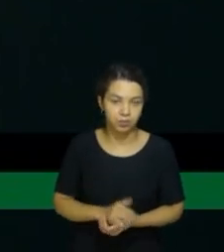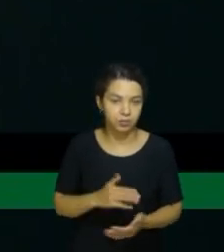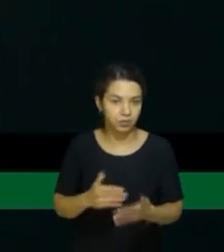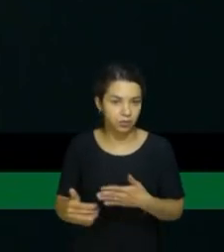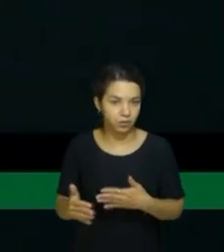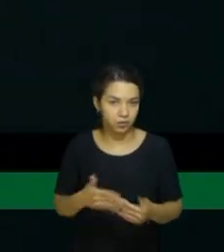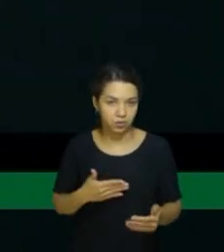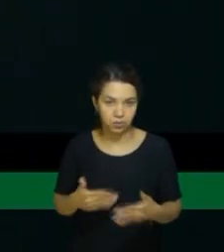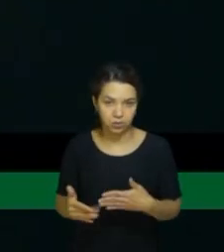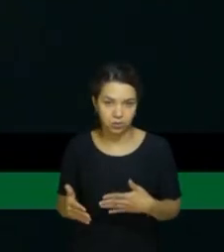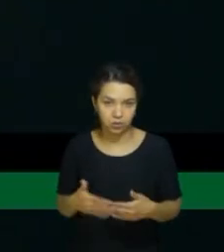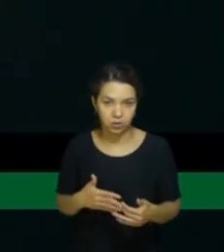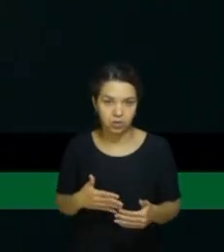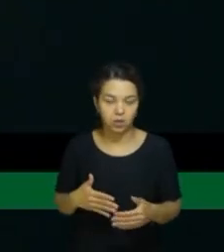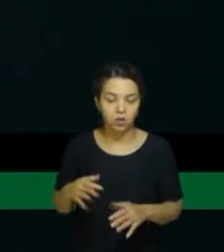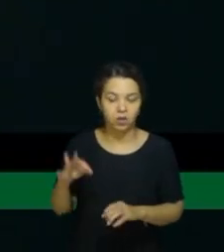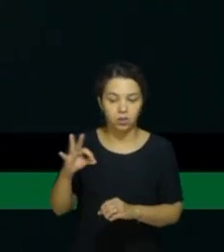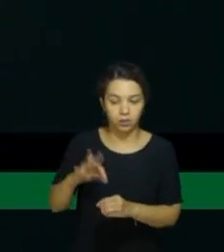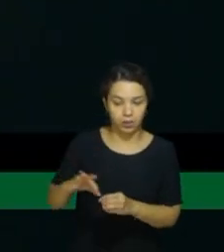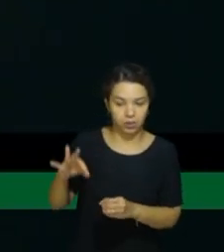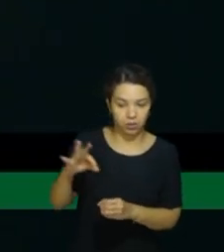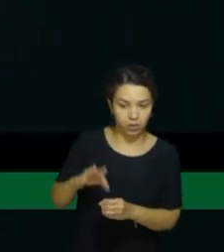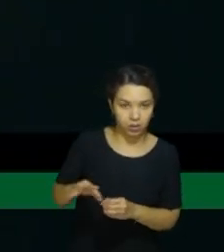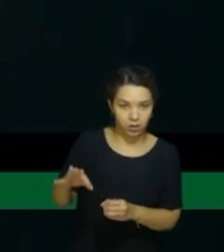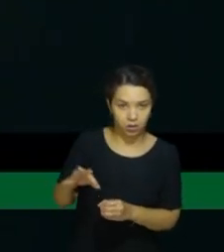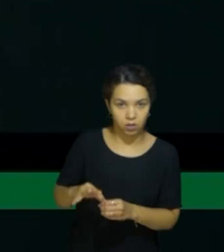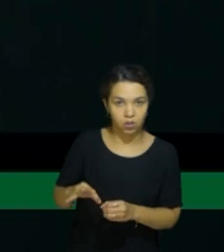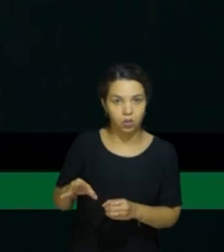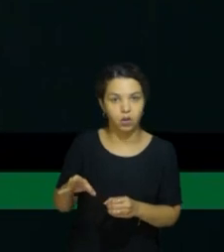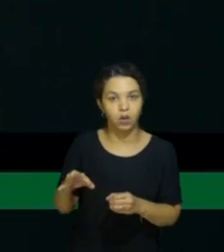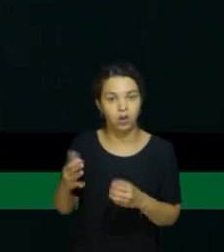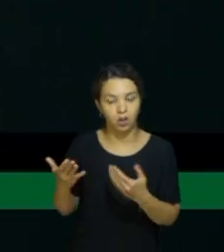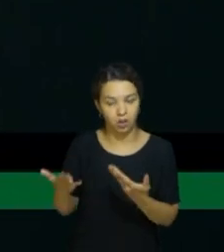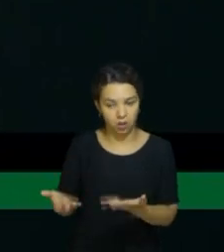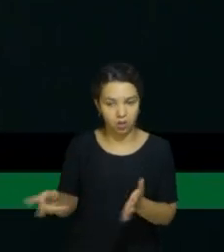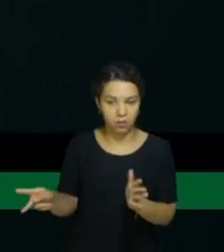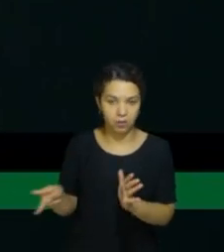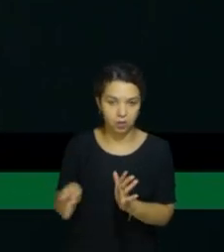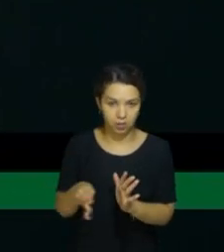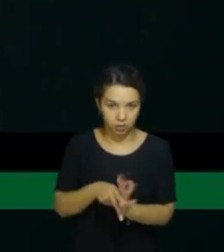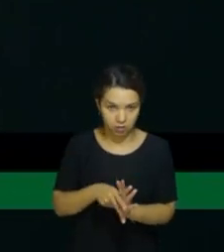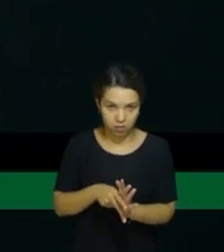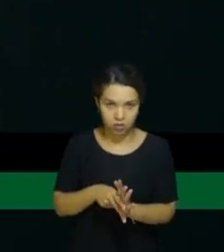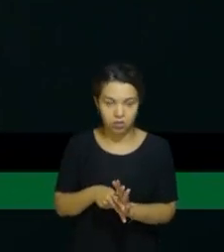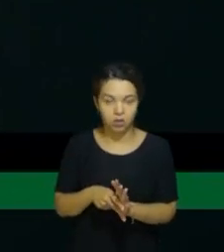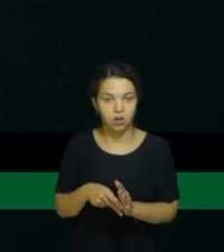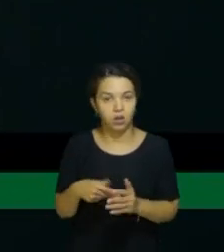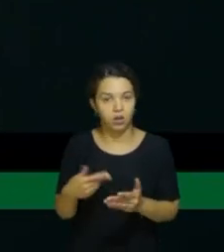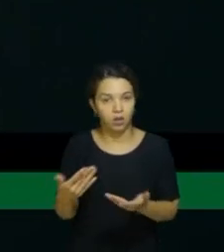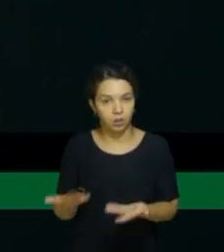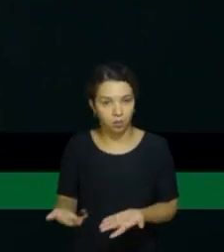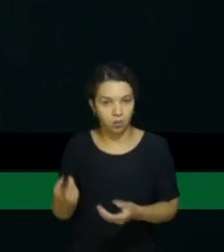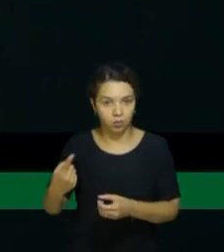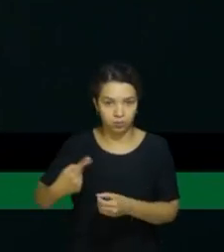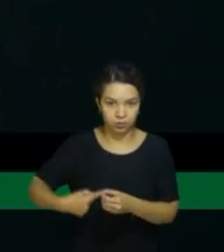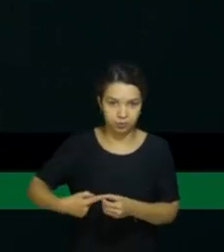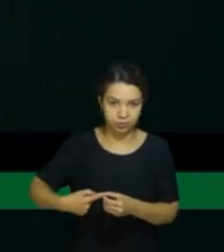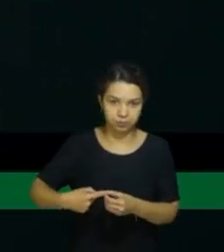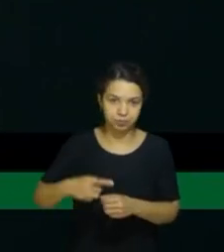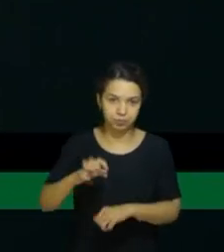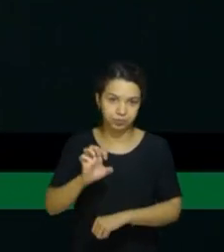qual entidade ou ente ele pertence seja da esfera Municipal